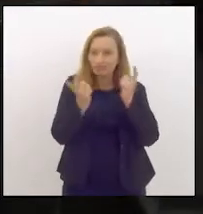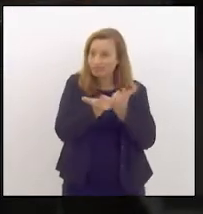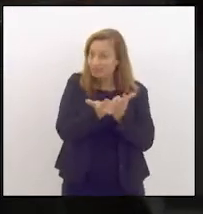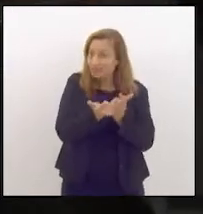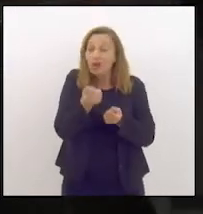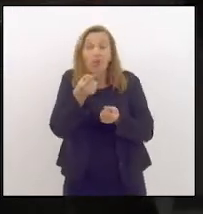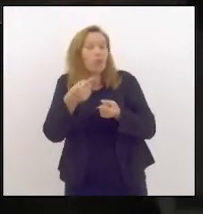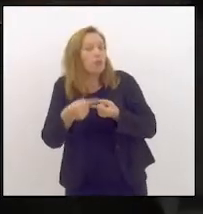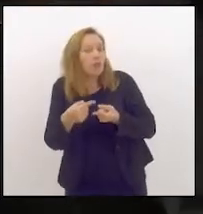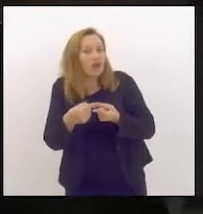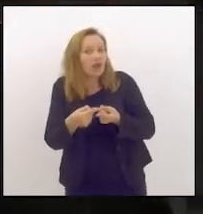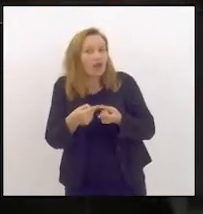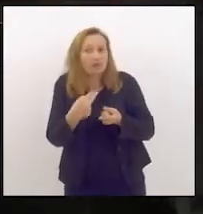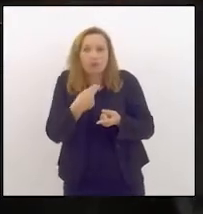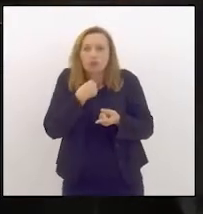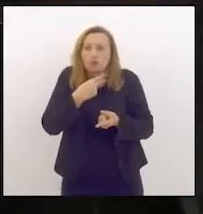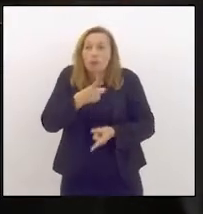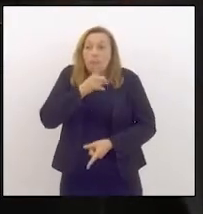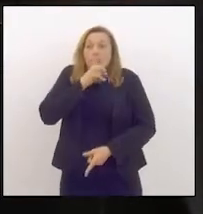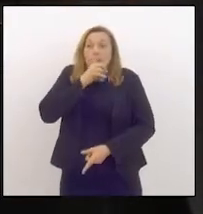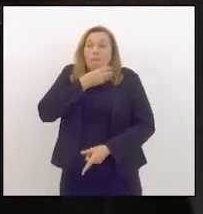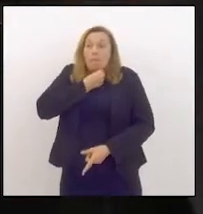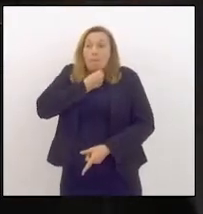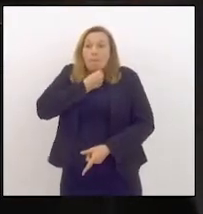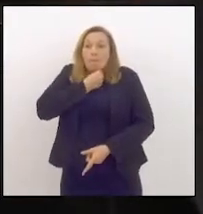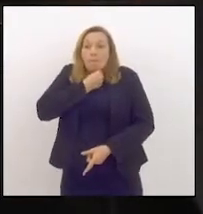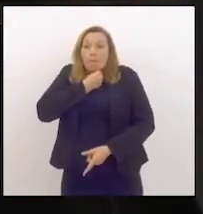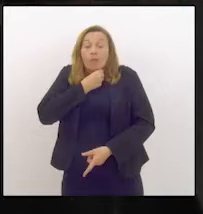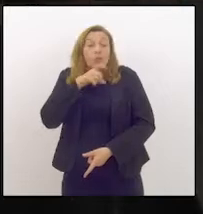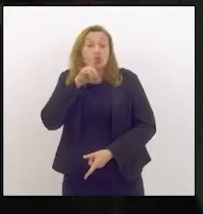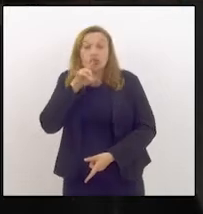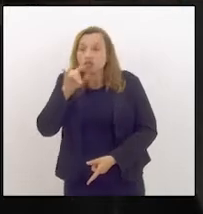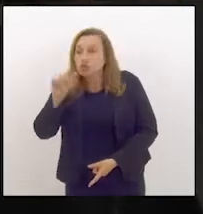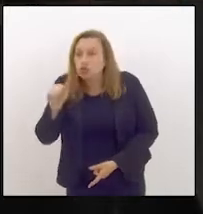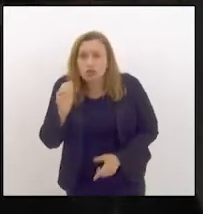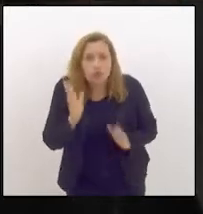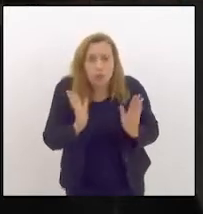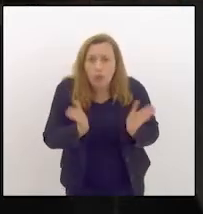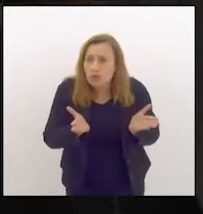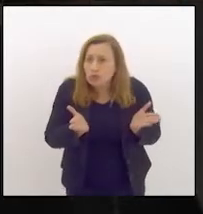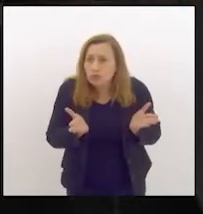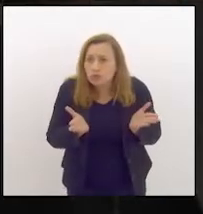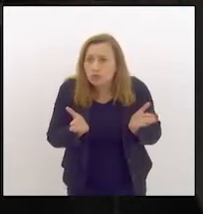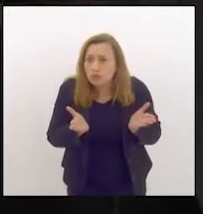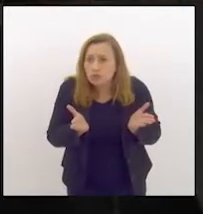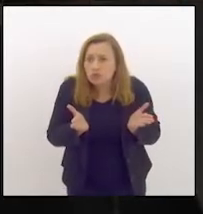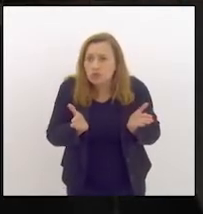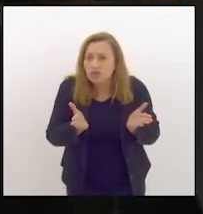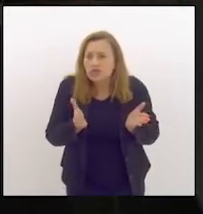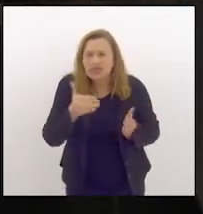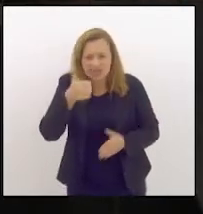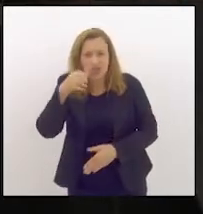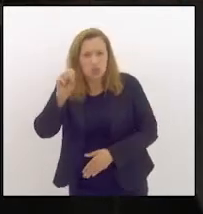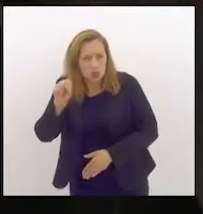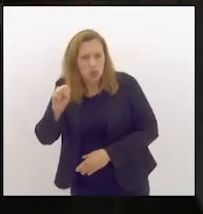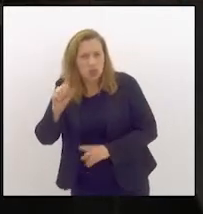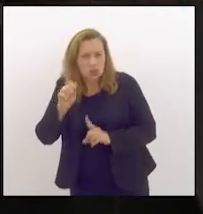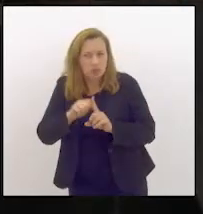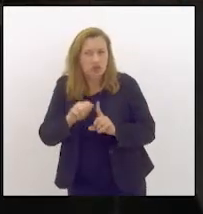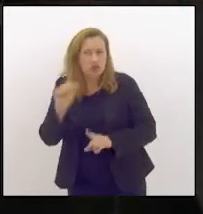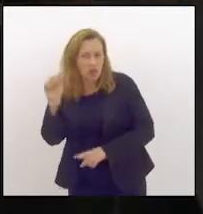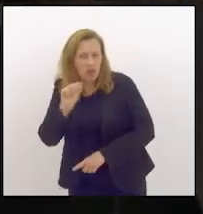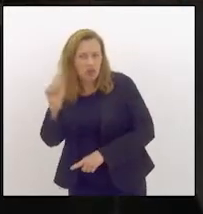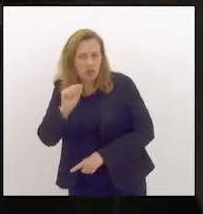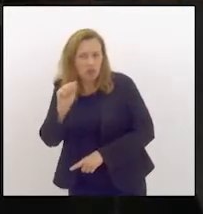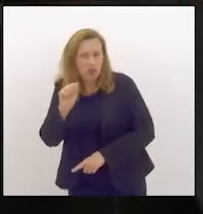Por que não poderia me calar diante do dia de hoje 18 né do 18